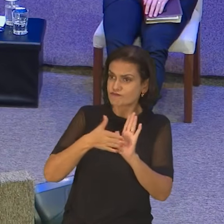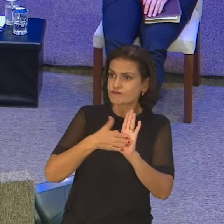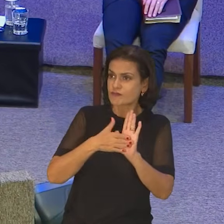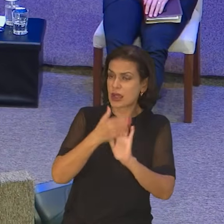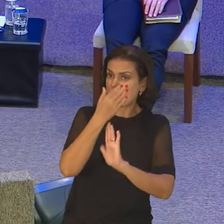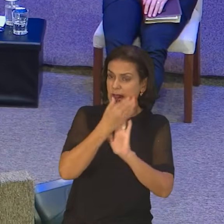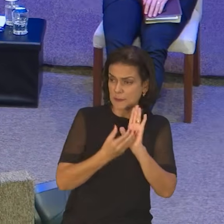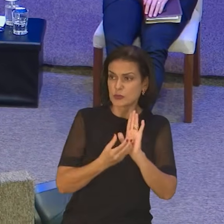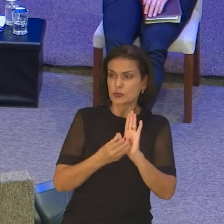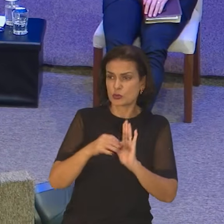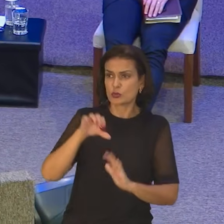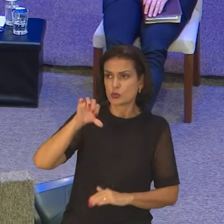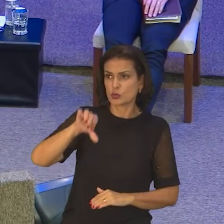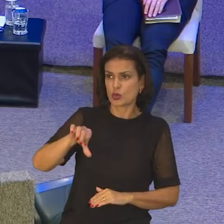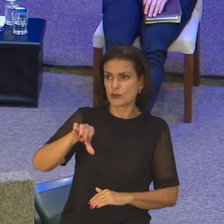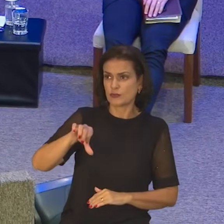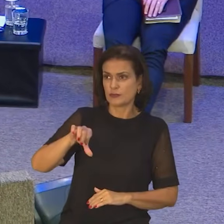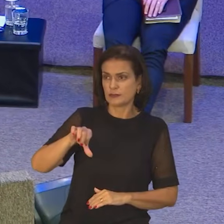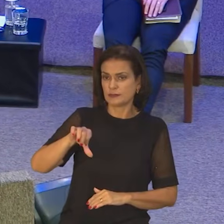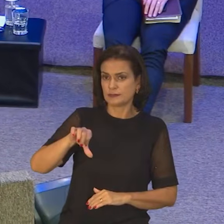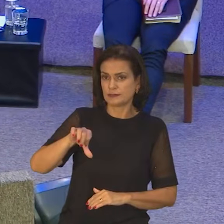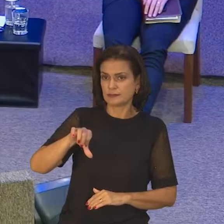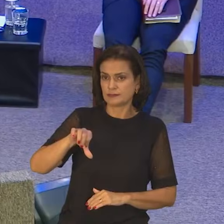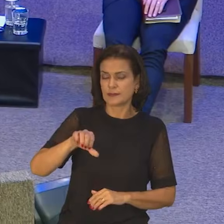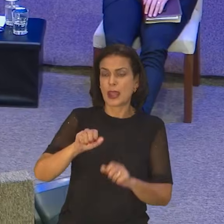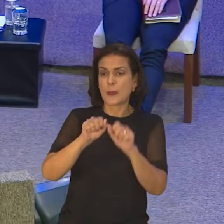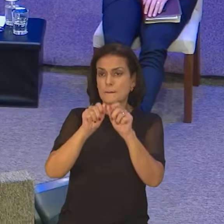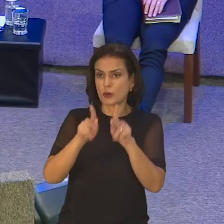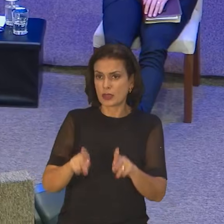Capítulo 9, Apocalipse, versículo 6.